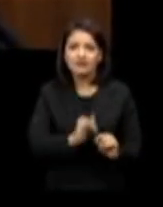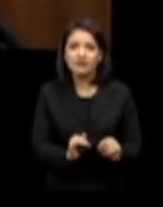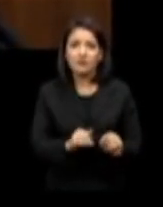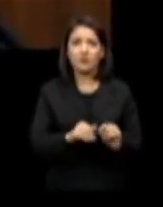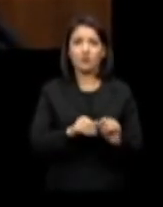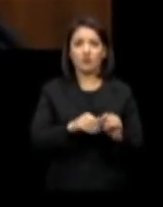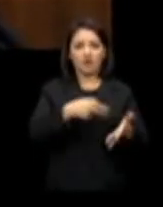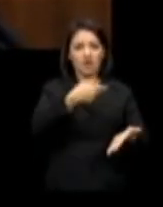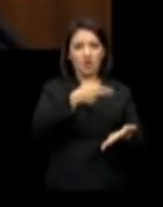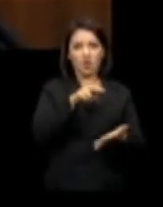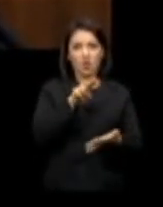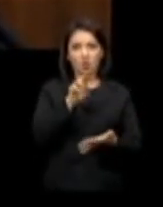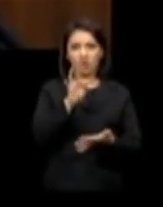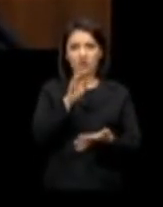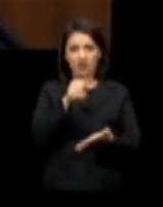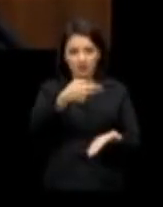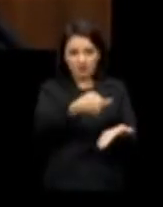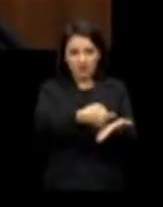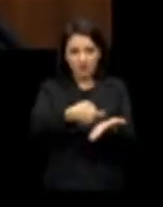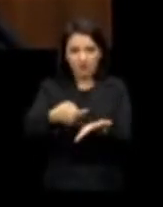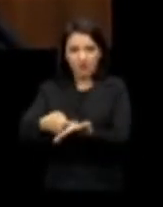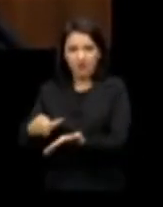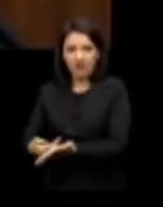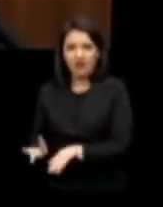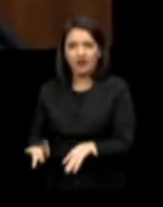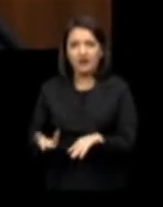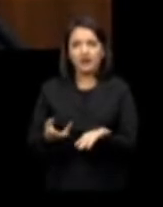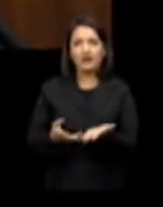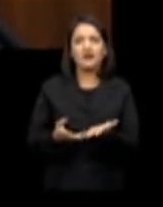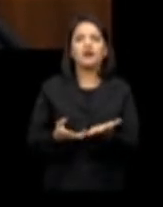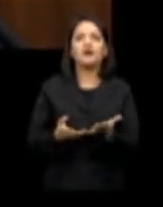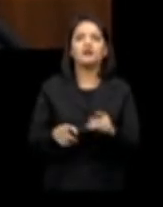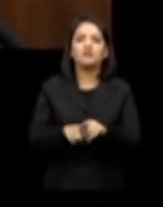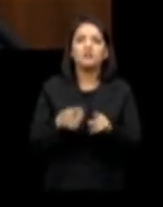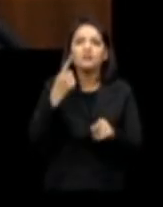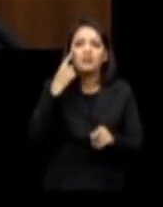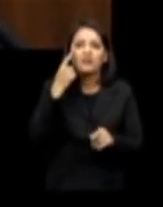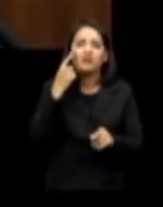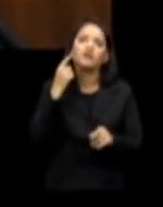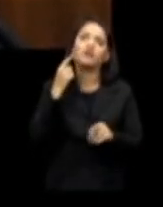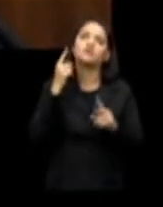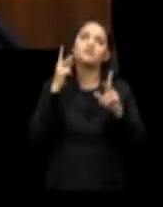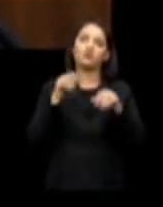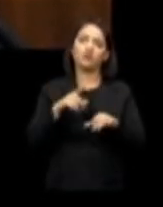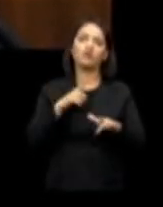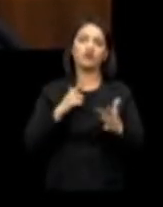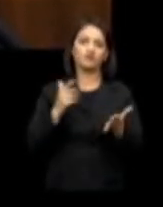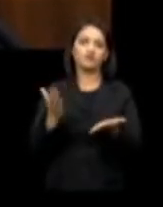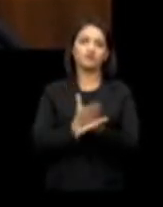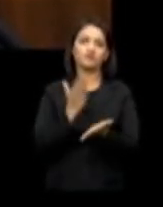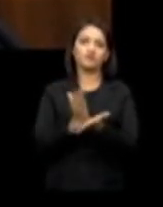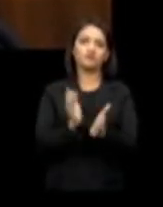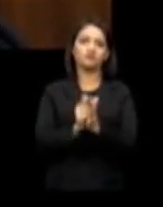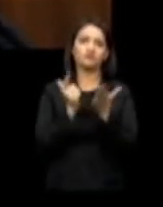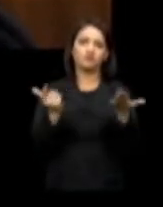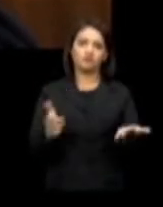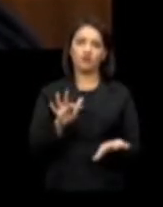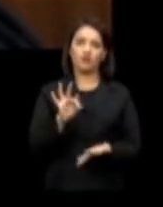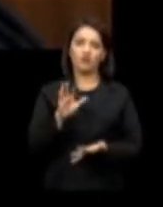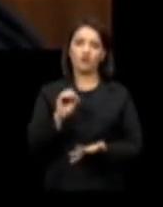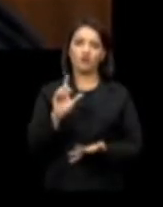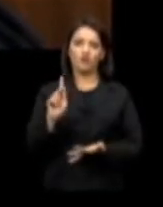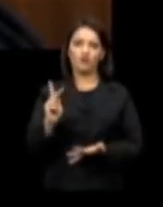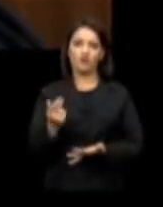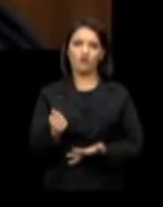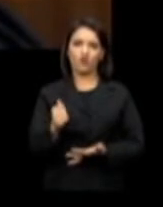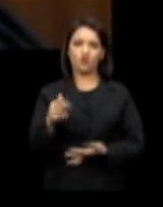em detalhes em recente artigo da autora Marcela Matiuso, publicado na Folha de São Paulo. Nos Estados